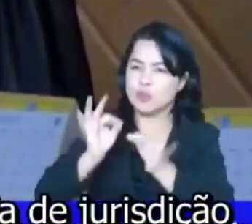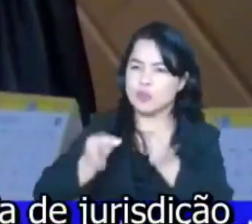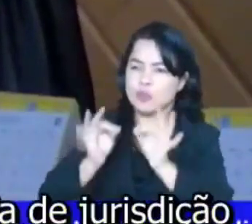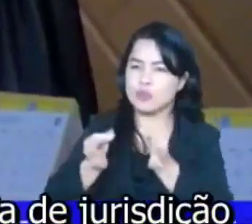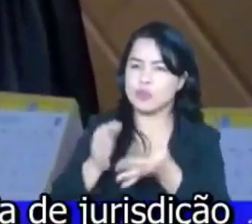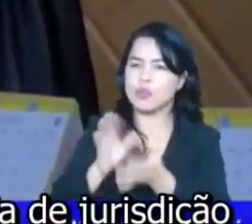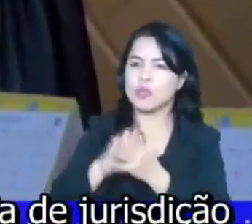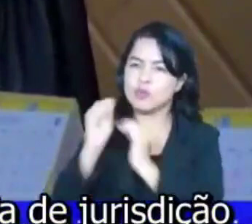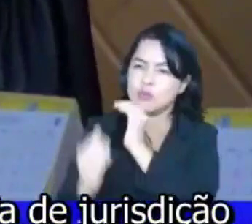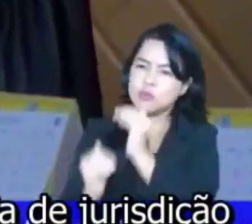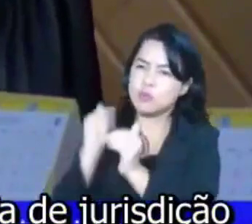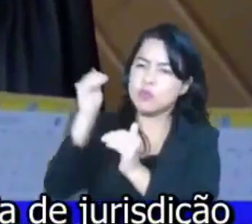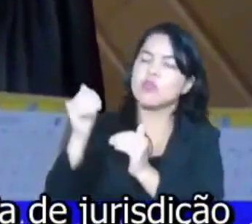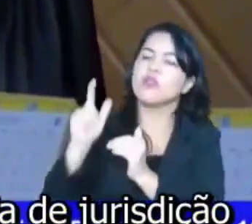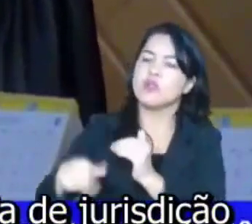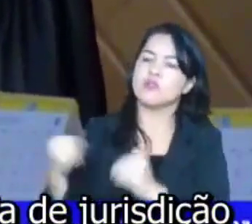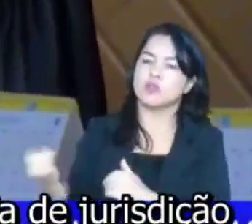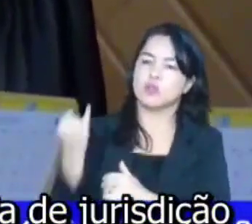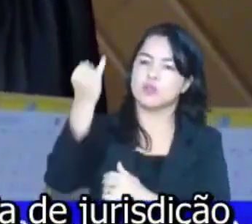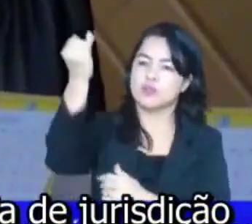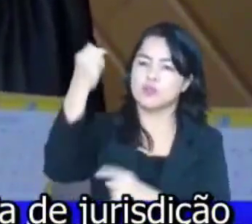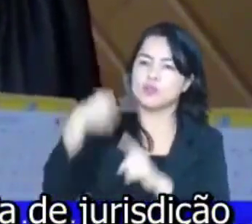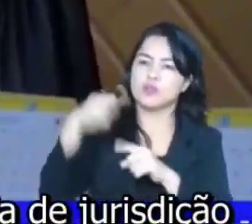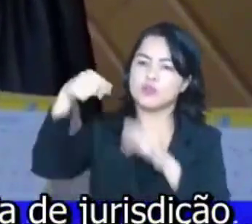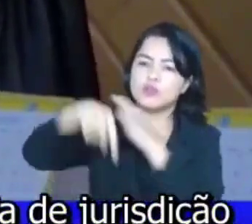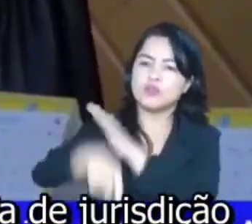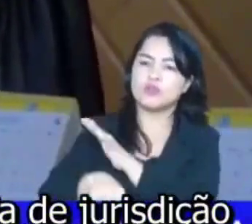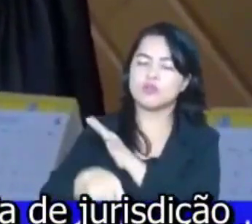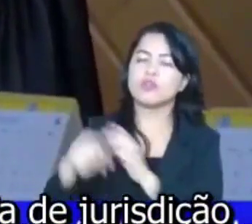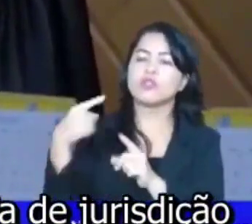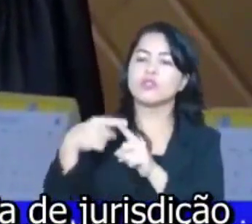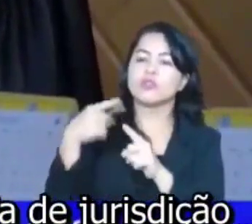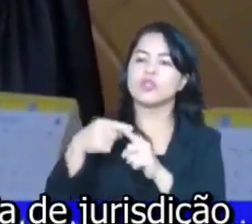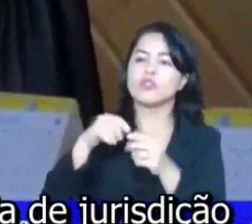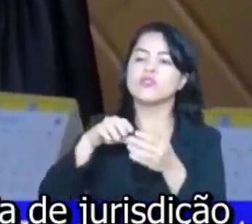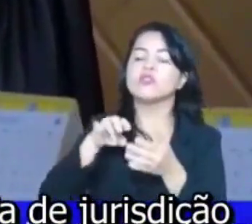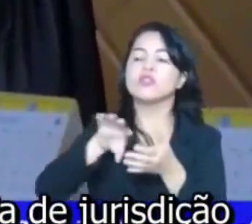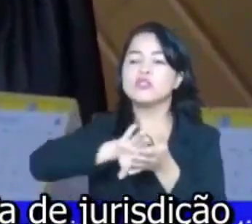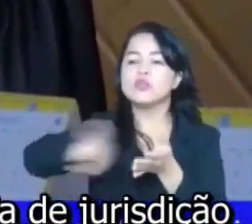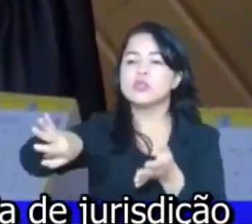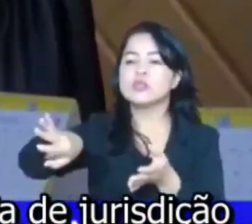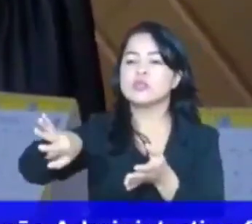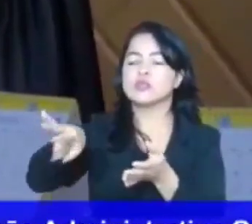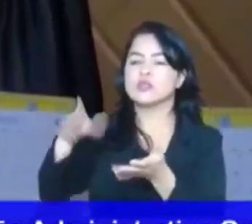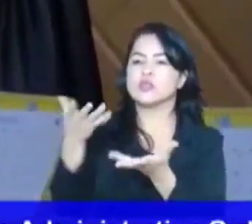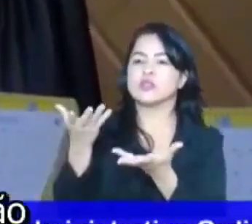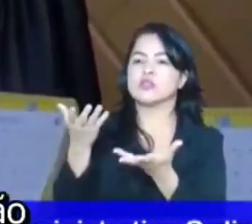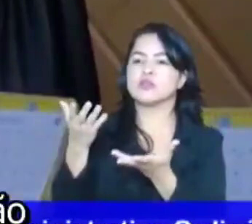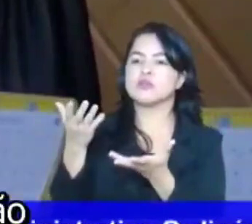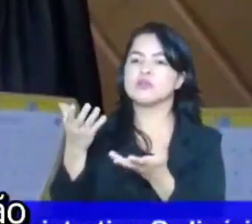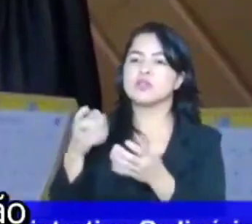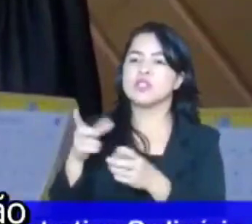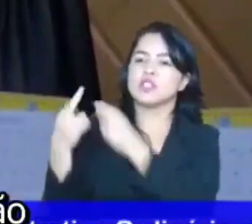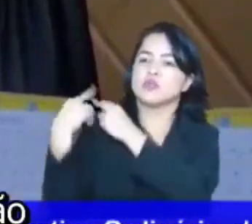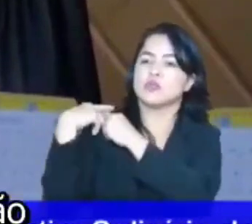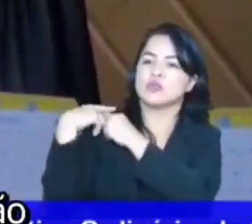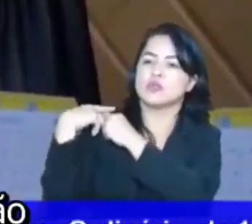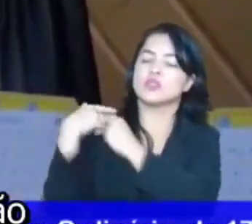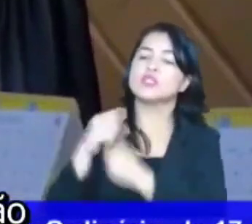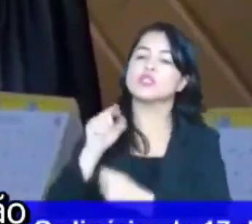da mais absoluta relevância, porque significa retirada de parcela de jurisdição de quem